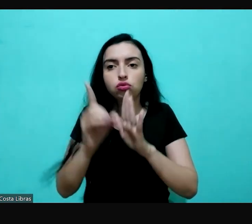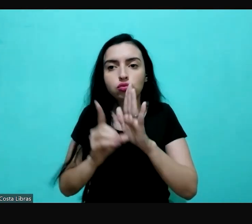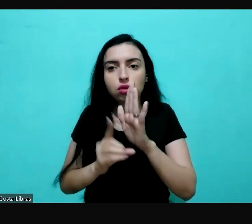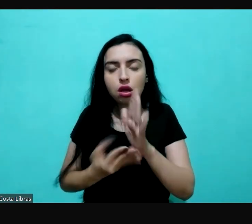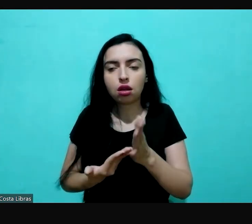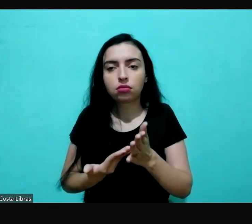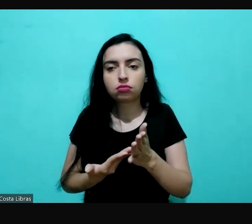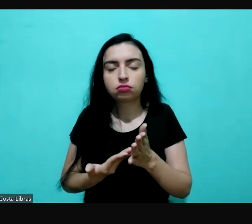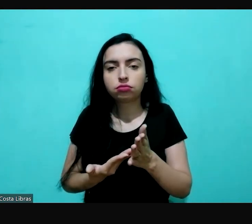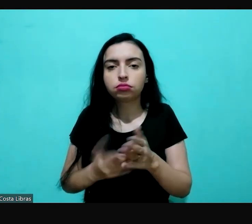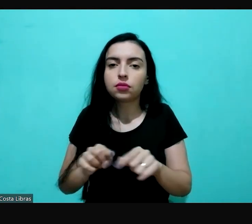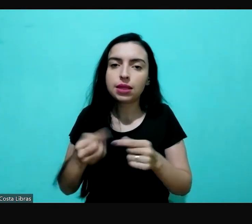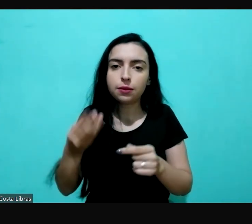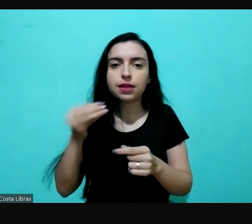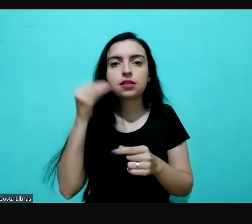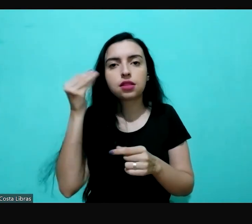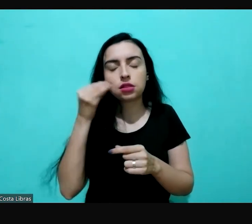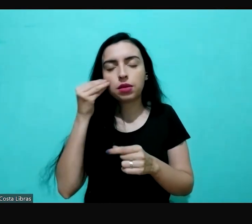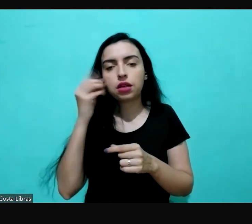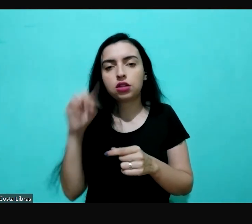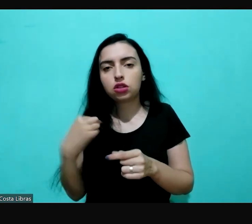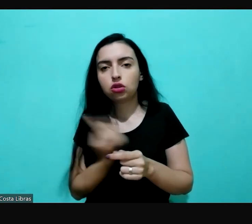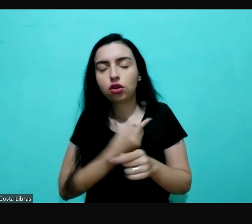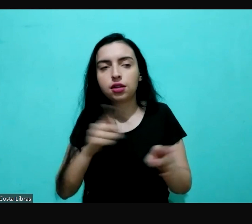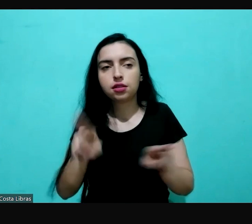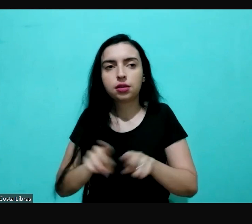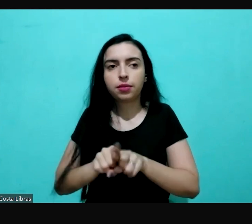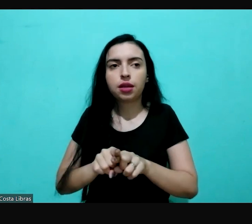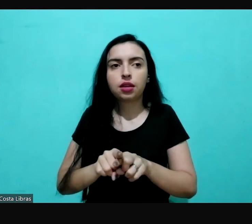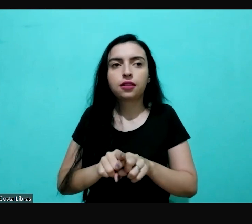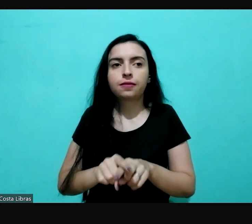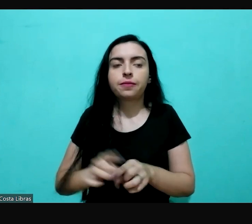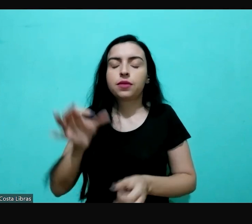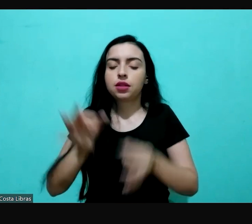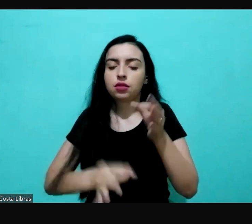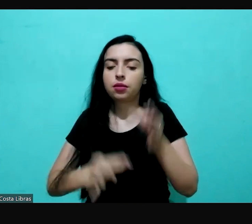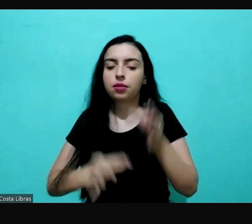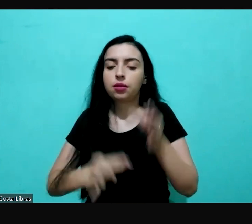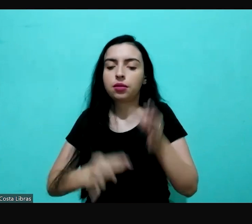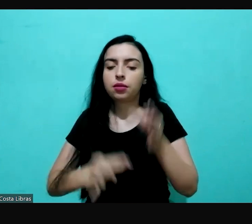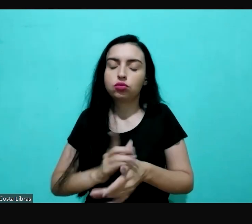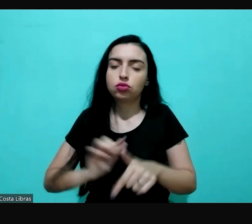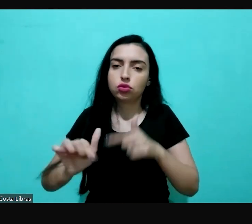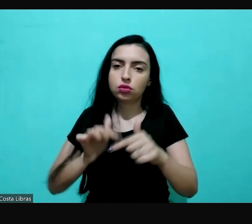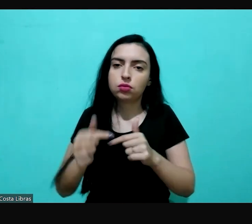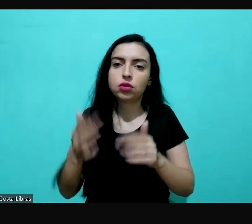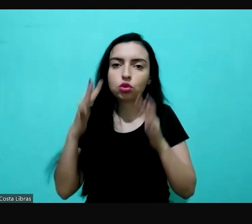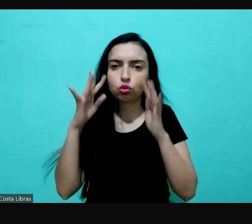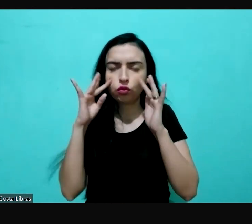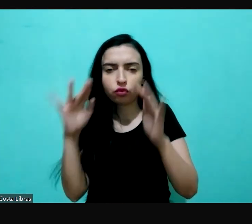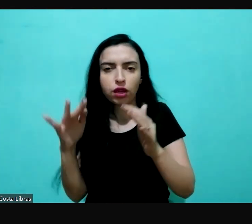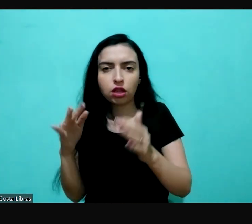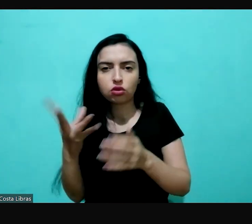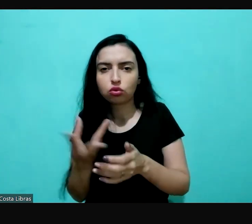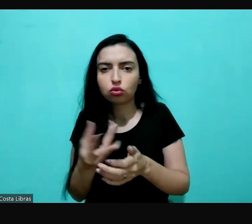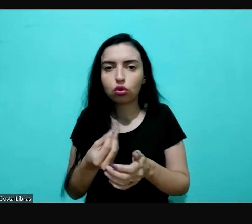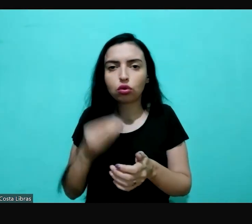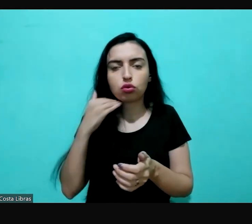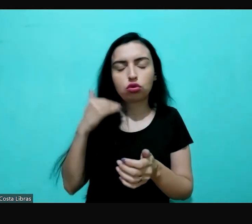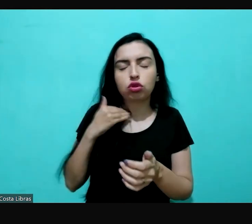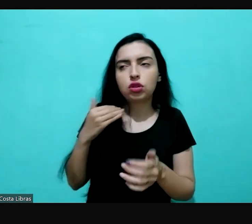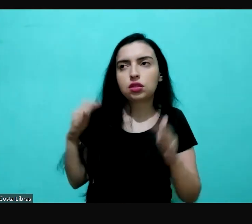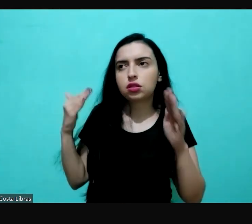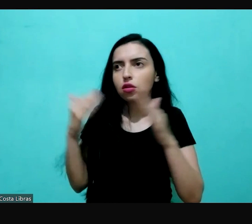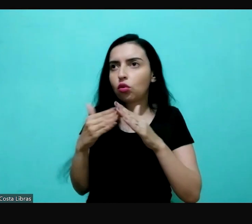questões práticas. Todos nós, assim como aplicadores do direito, eu vejo aqui, provavelmente todos os juízes já se depararam com